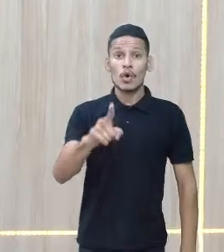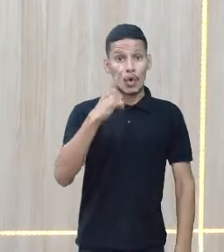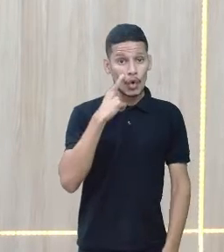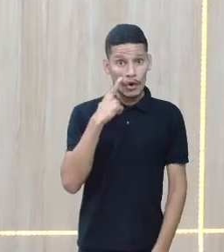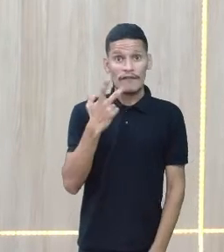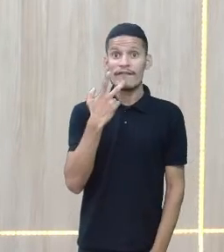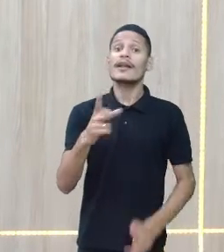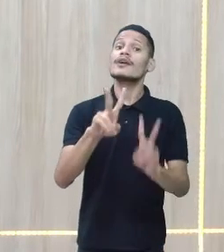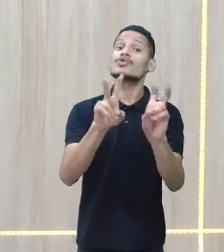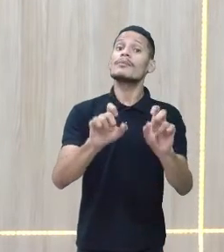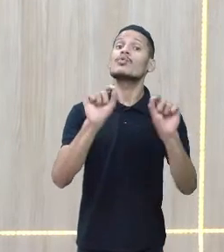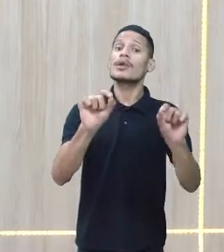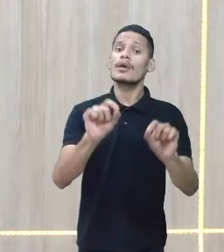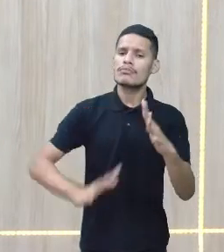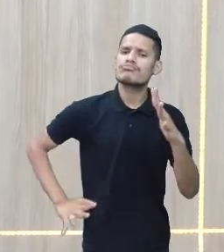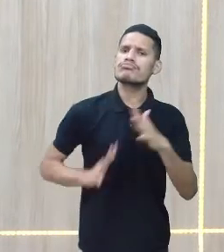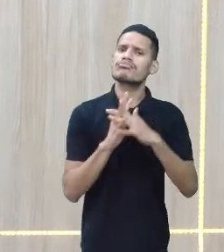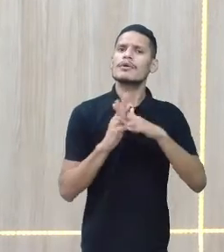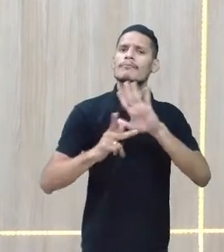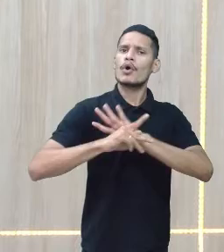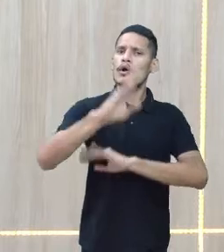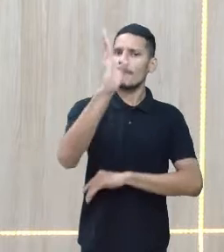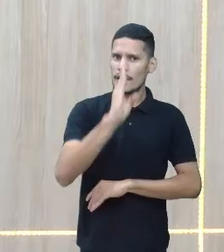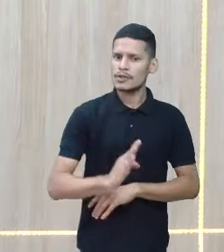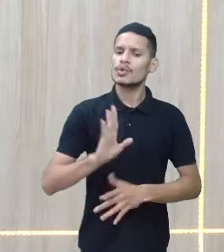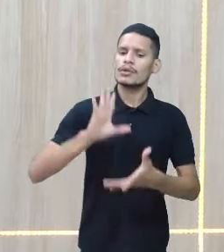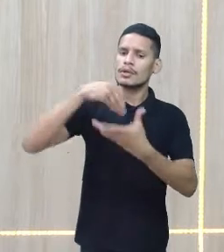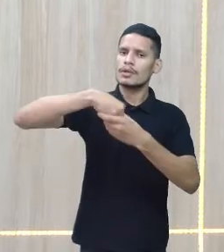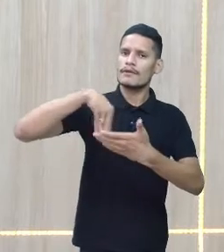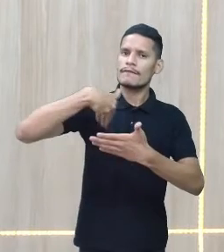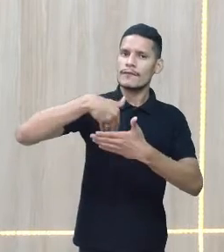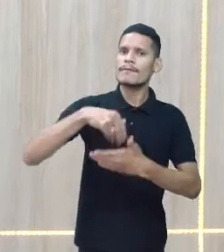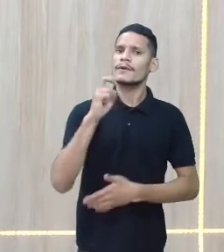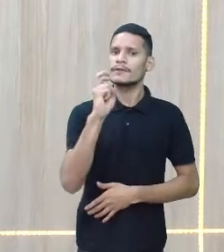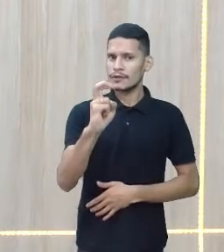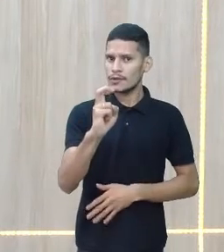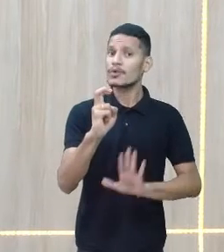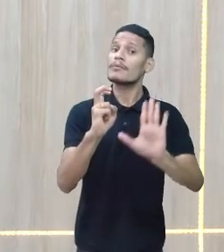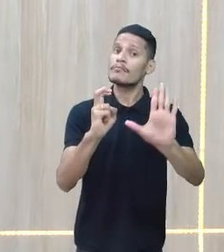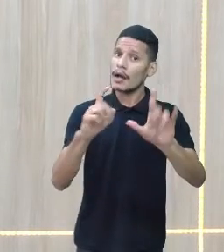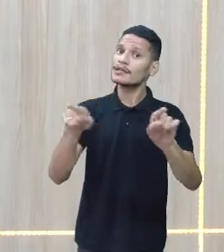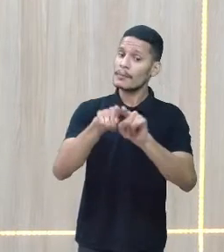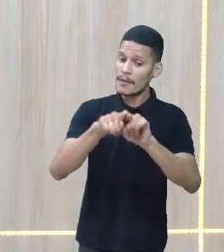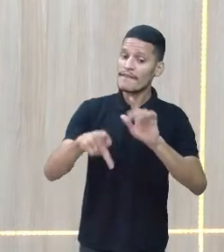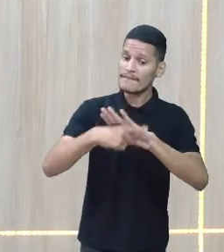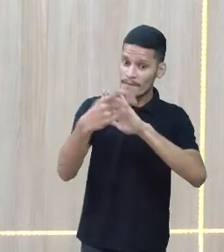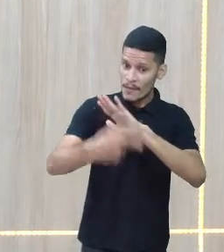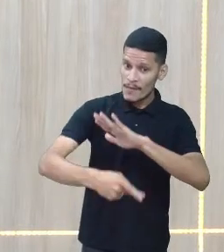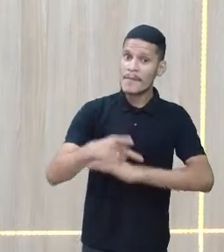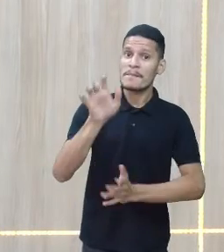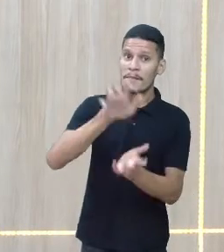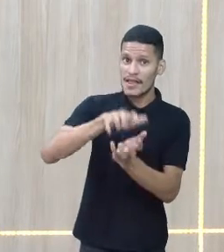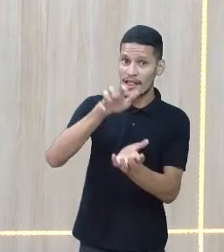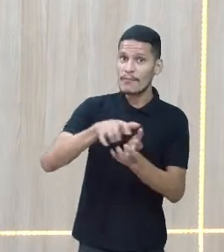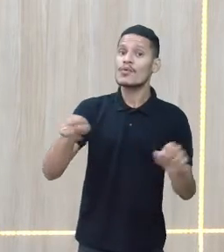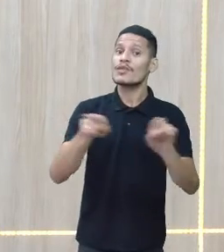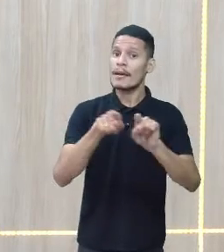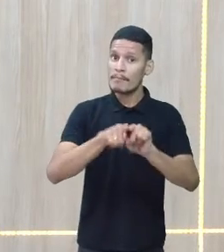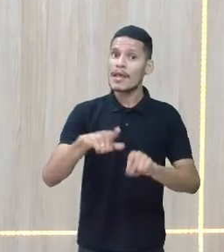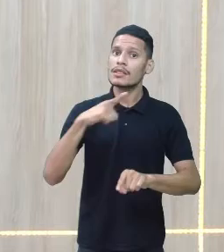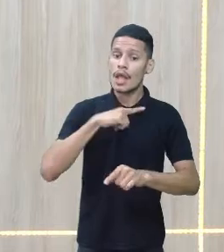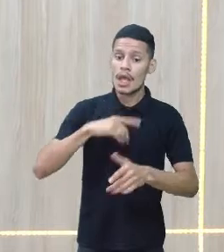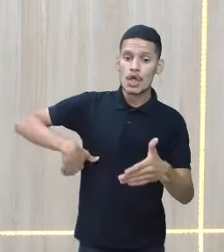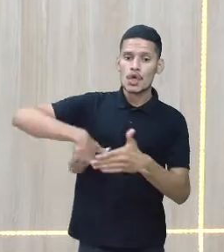mais da potência brasileira, viu? No futebol de 5. E vamos falar de pernambucanos que fez